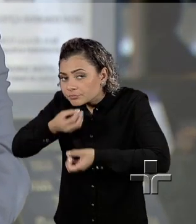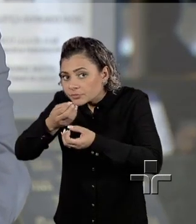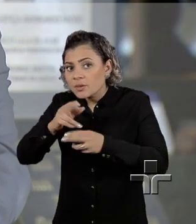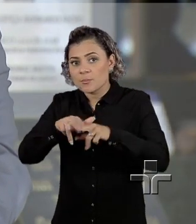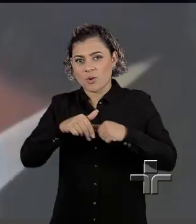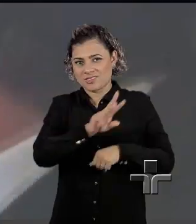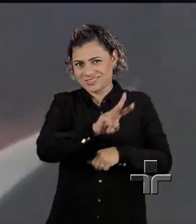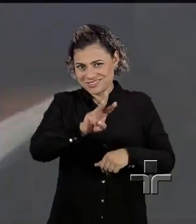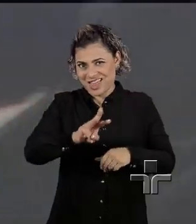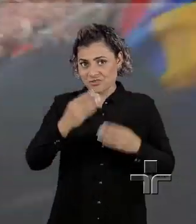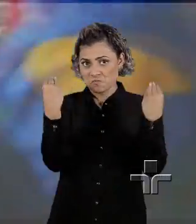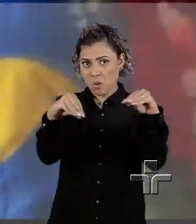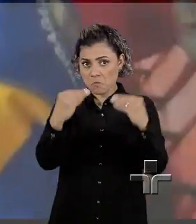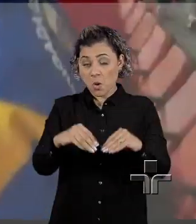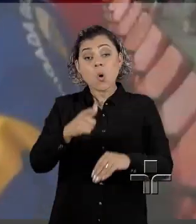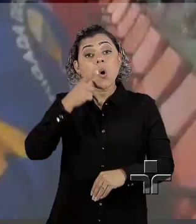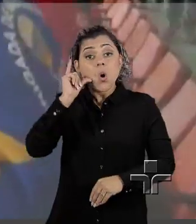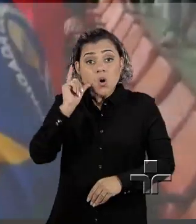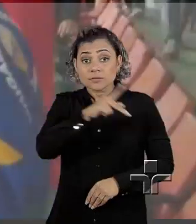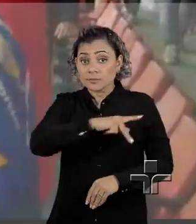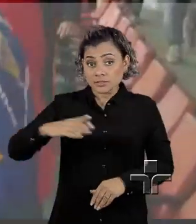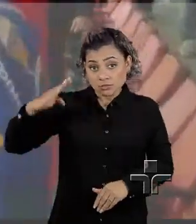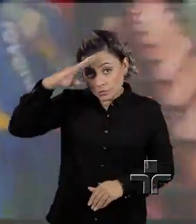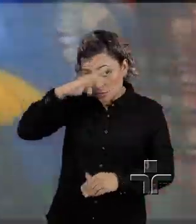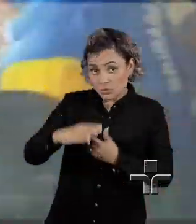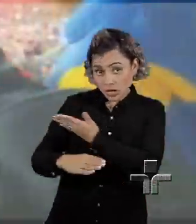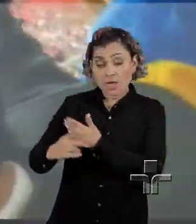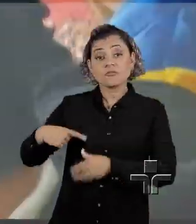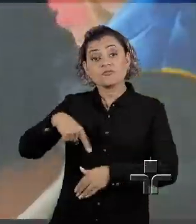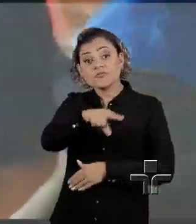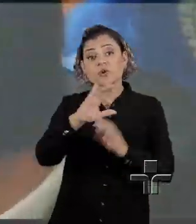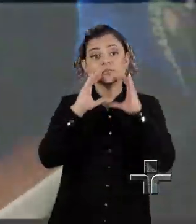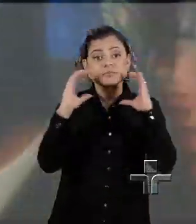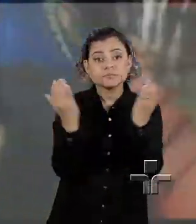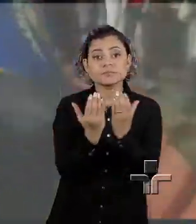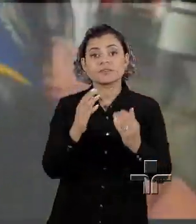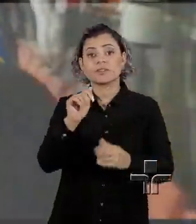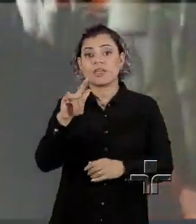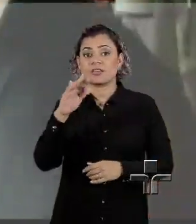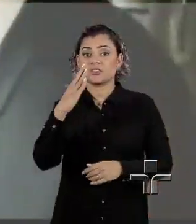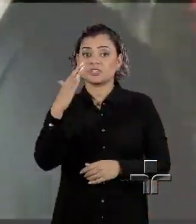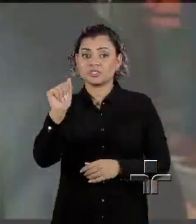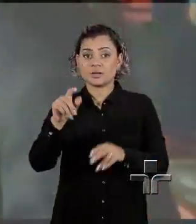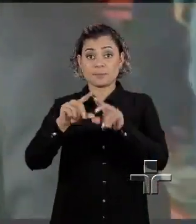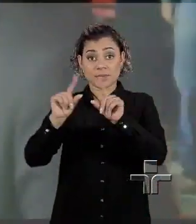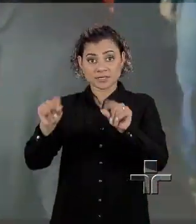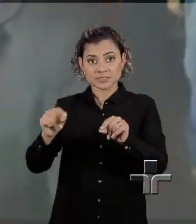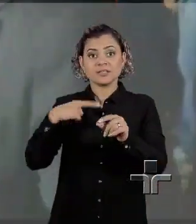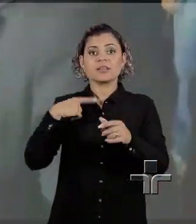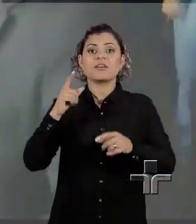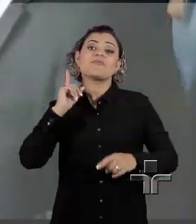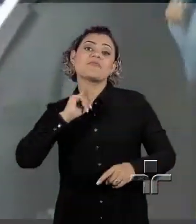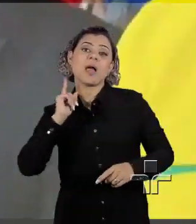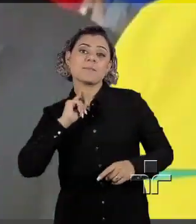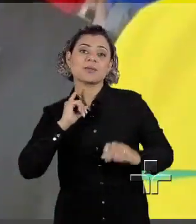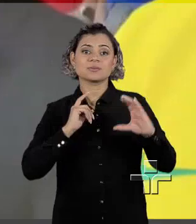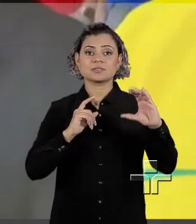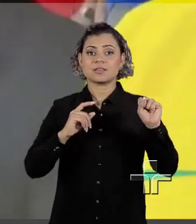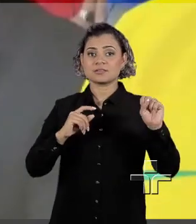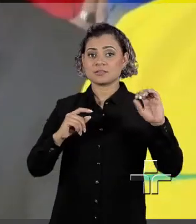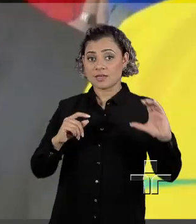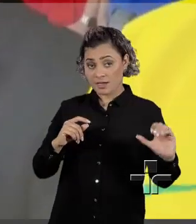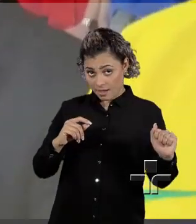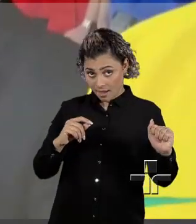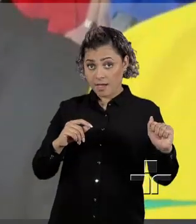Intercept Brasil. Ontem, o presidente Jair Bolsonaro esteve no estádio Mané Garrincha, em Brasília, na partida entre Flamengo e CSA.